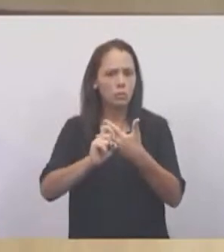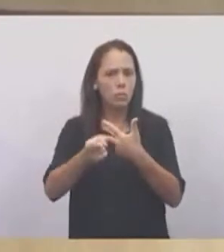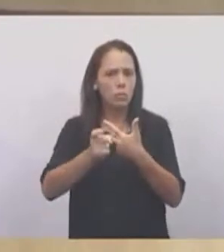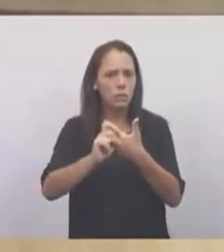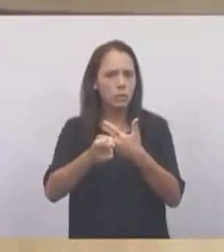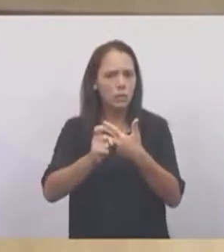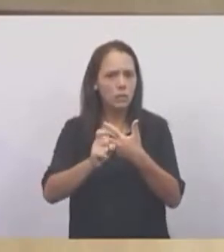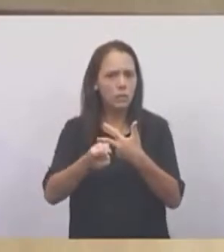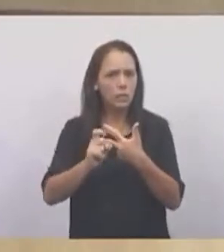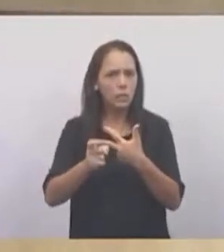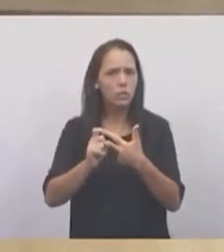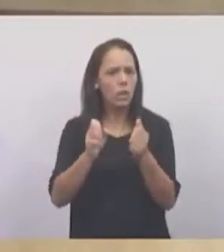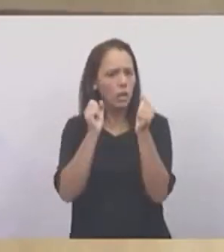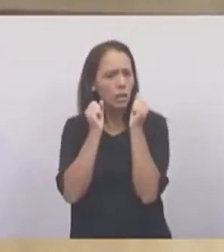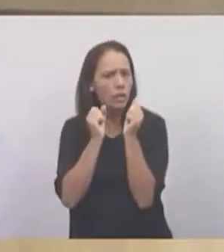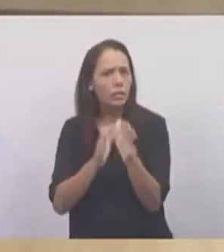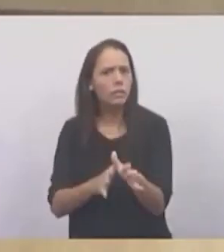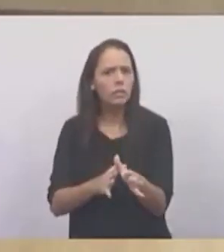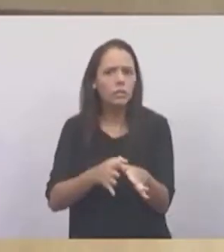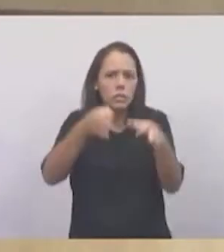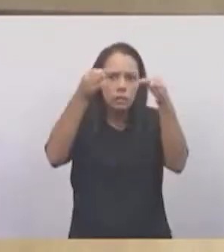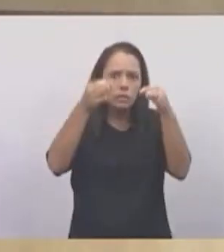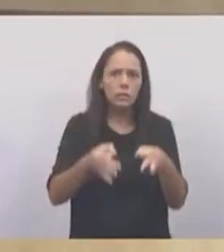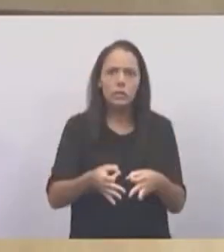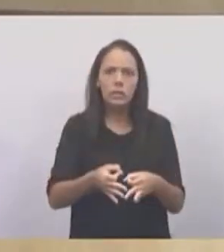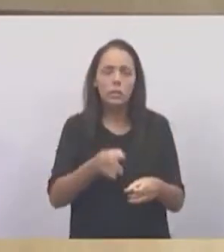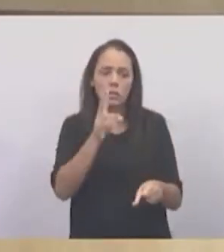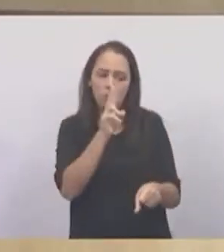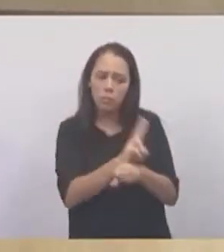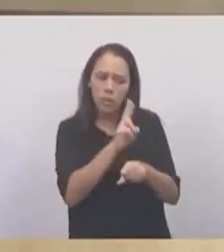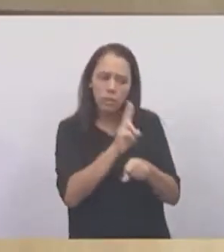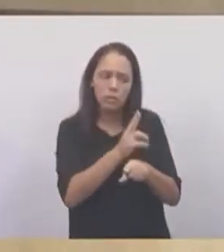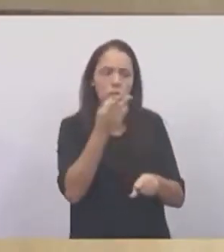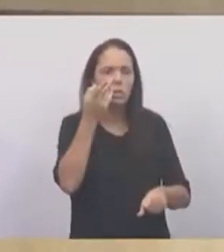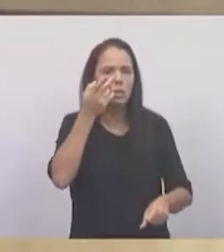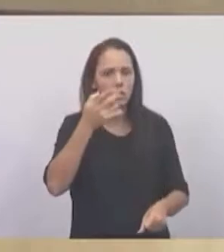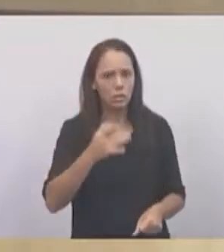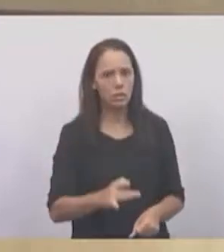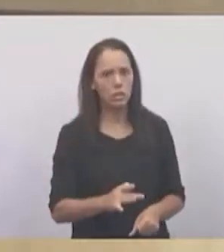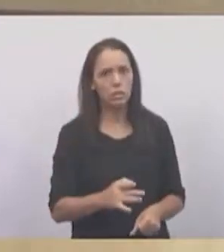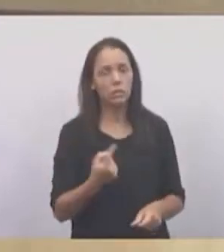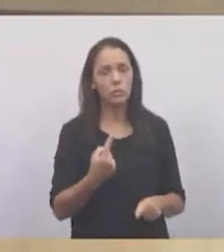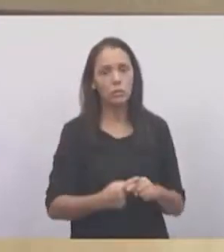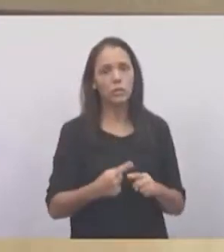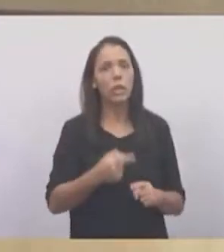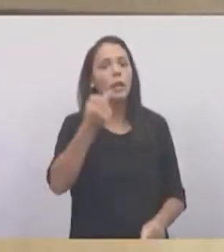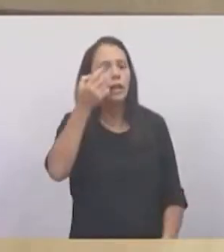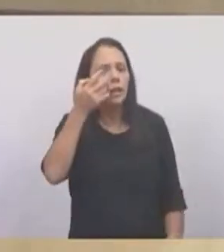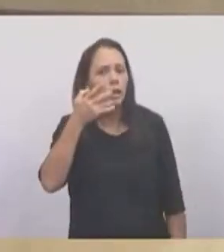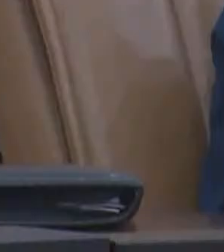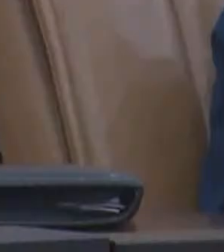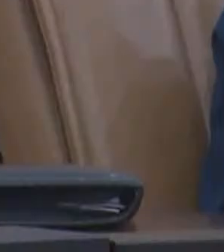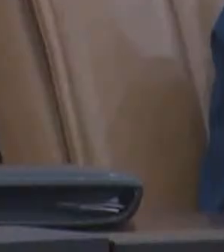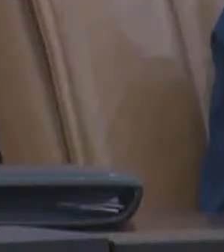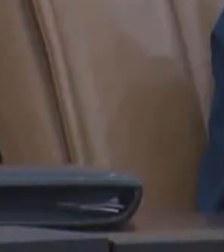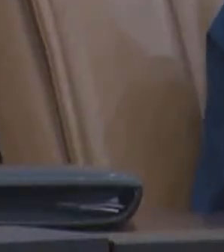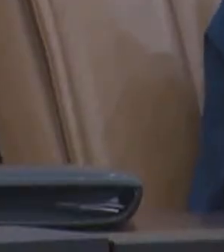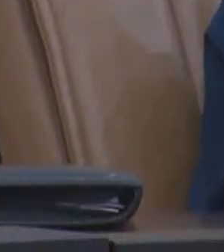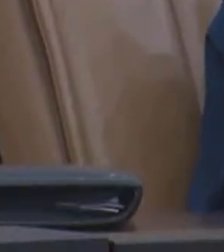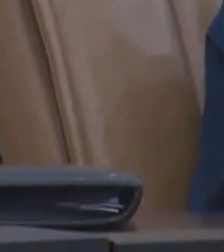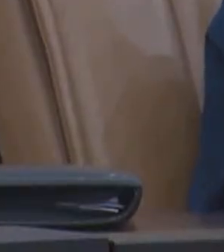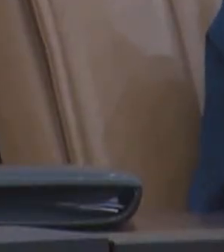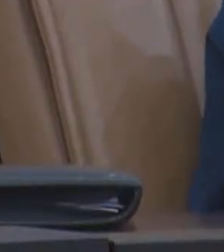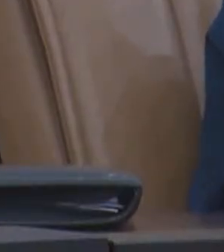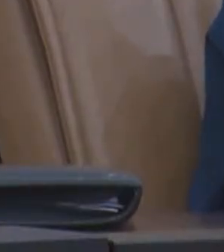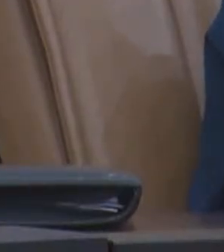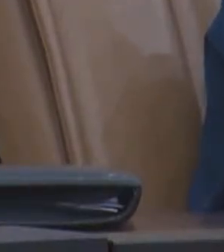ter algumas decisões efetivas na segurança das nossas crianças, porque é o maior patrimônio das famílias são os filhos. Outro